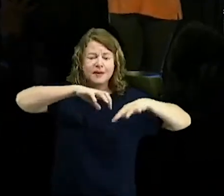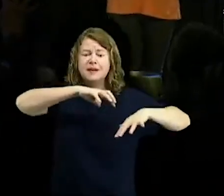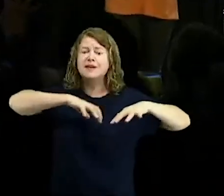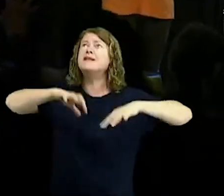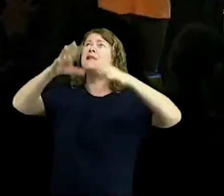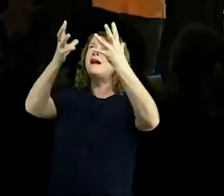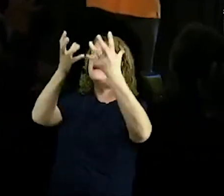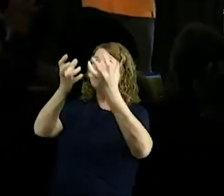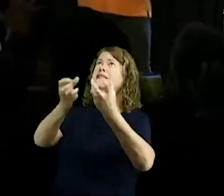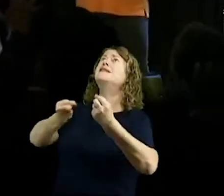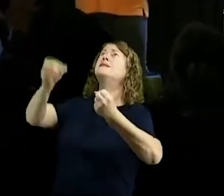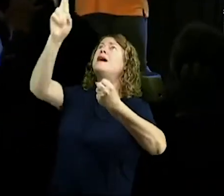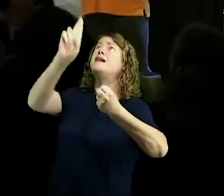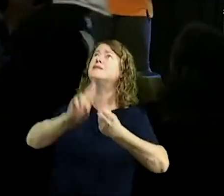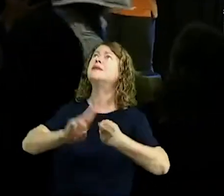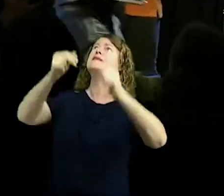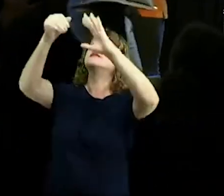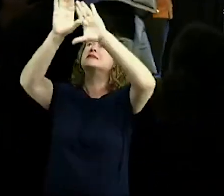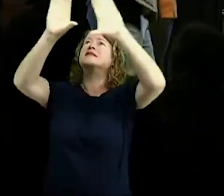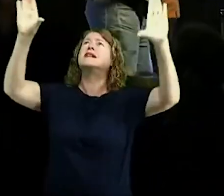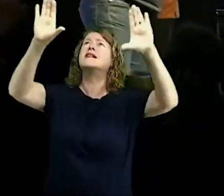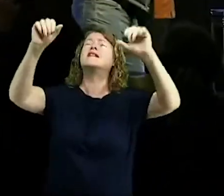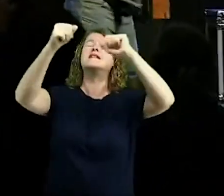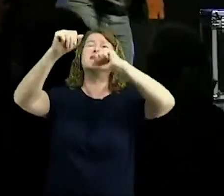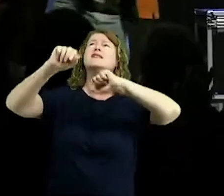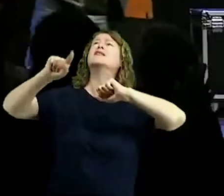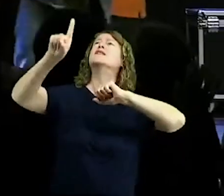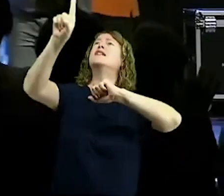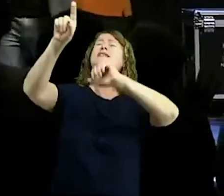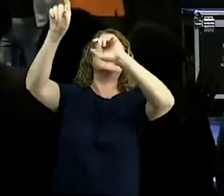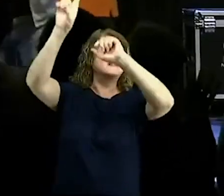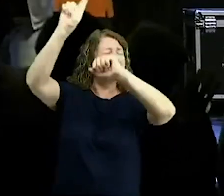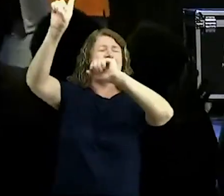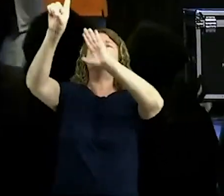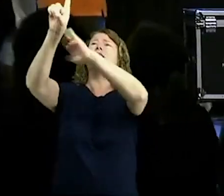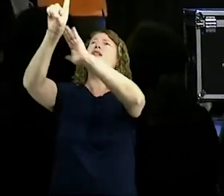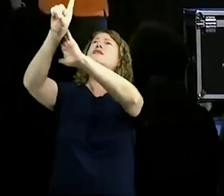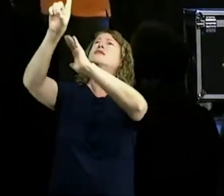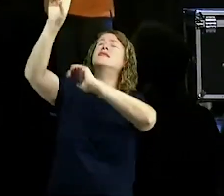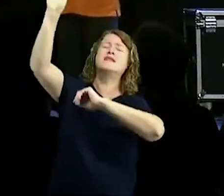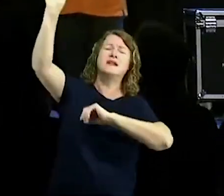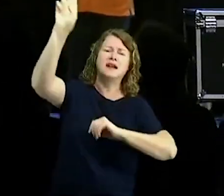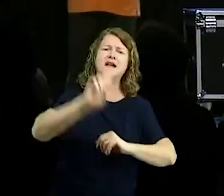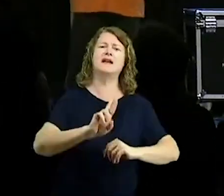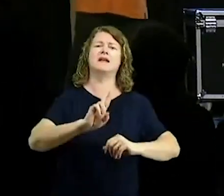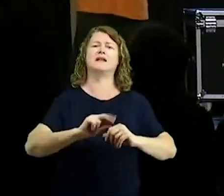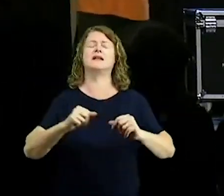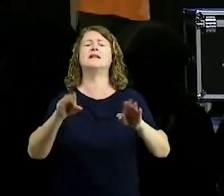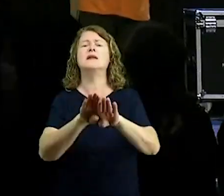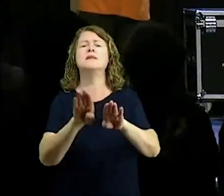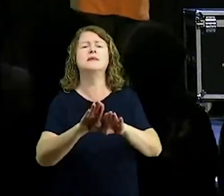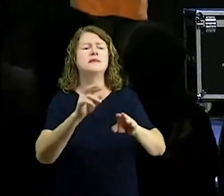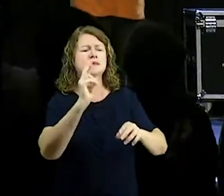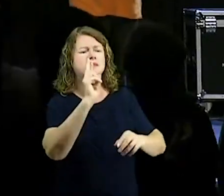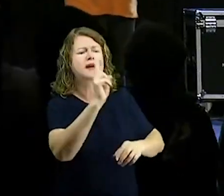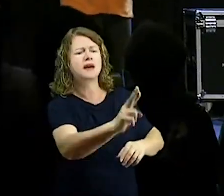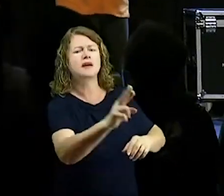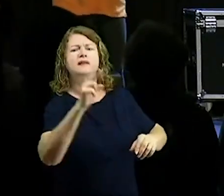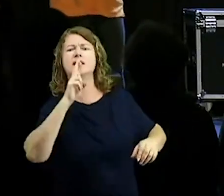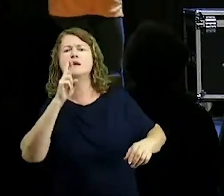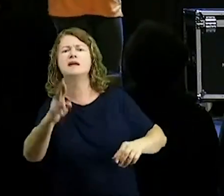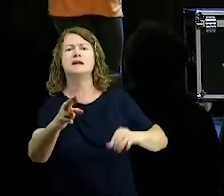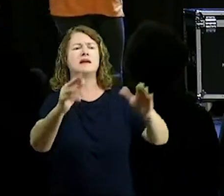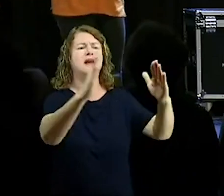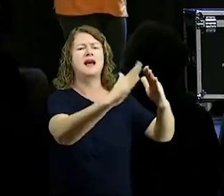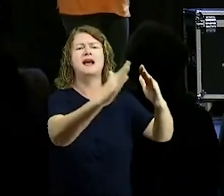receber a resposta do céu, a resposta que vem do alto, a resposta que vem do Senhor sobre casas, sobre famílias, sobre